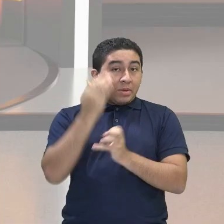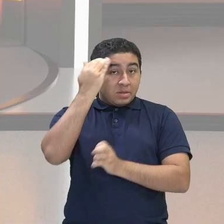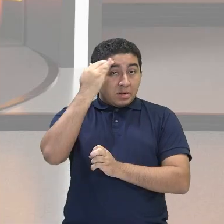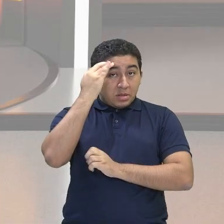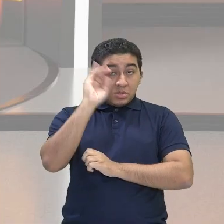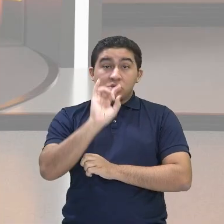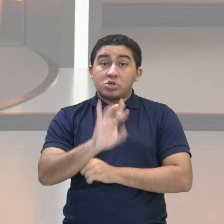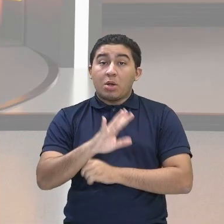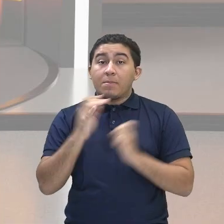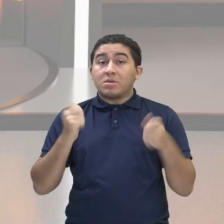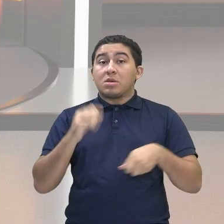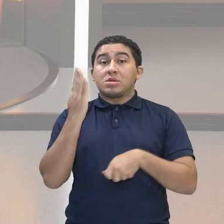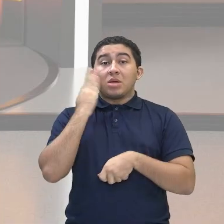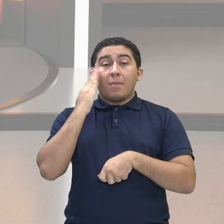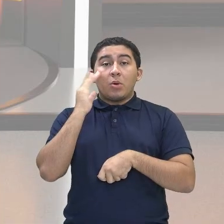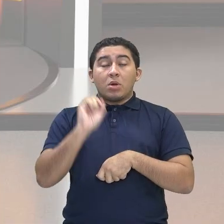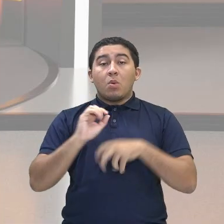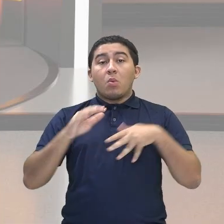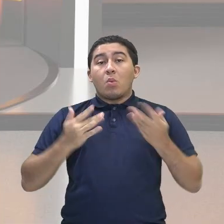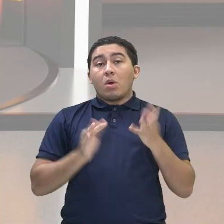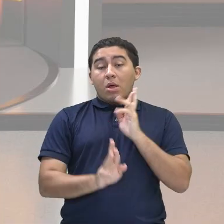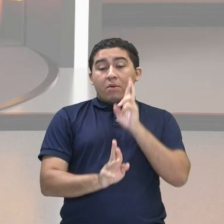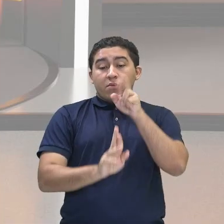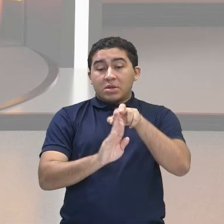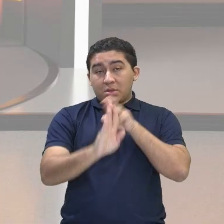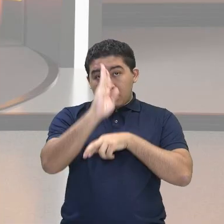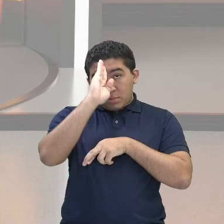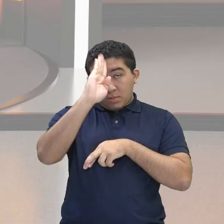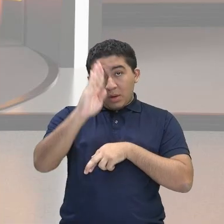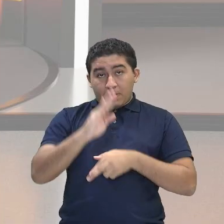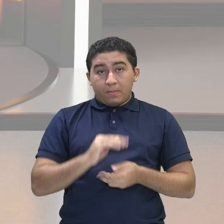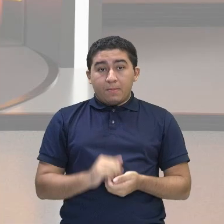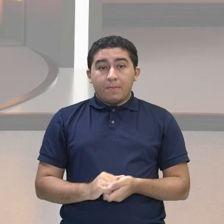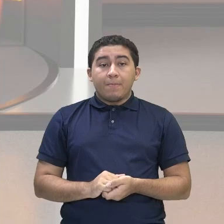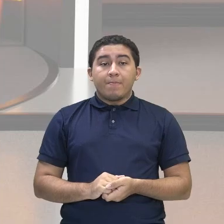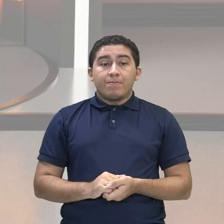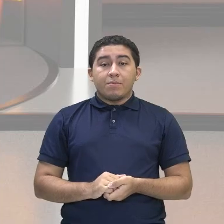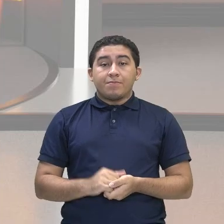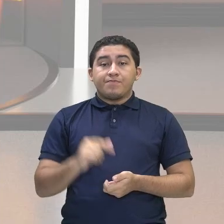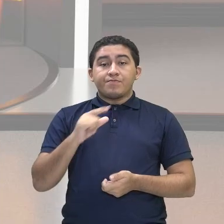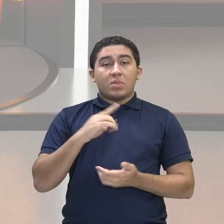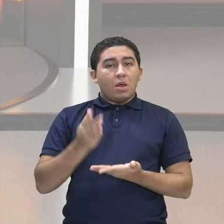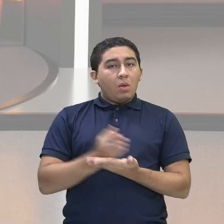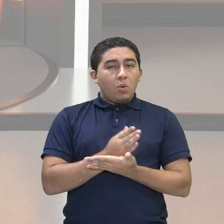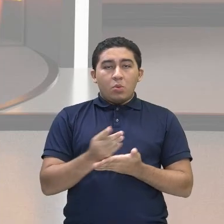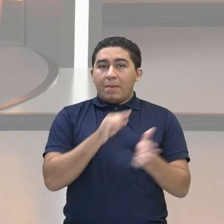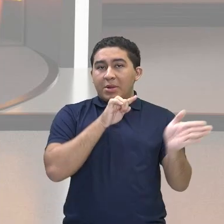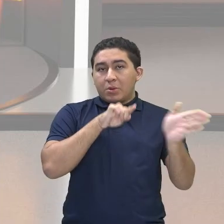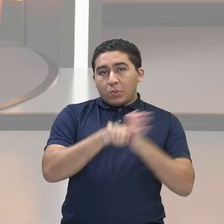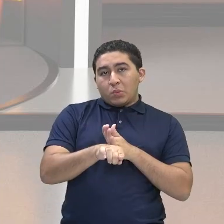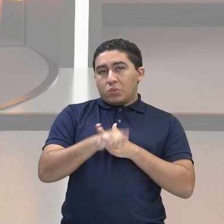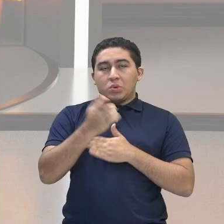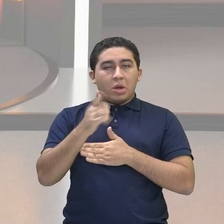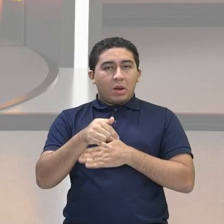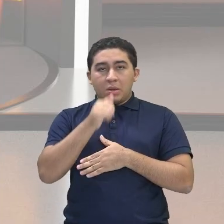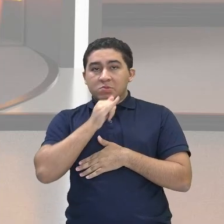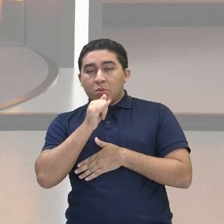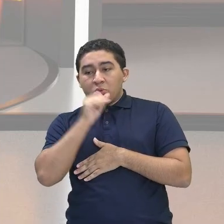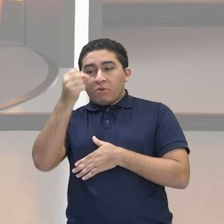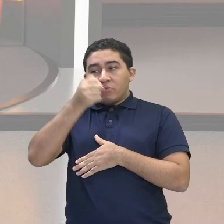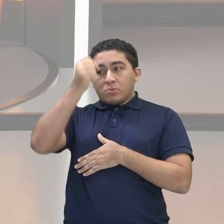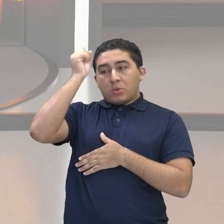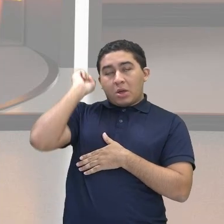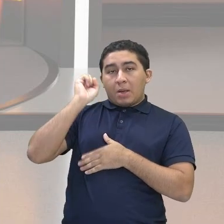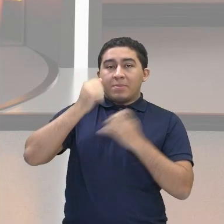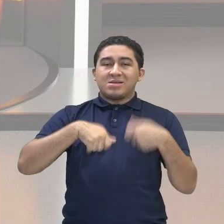precisa saber o seu ponto de referência. A gente tem ali algumas questões, né, de vestibular, onde você precisa,